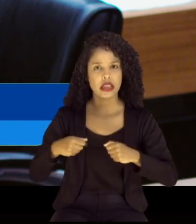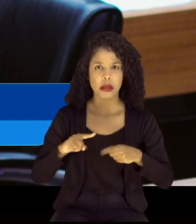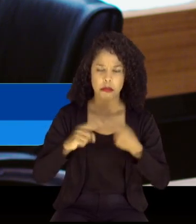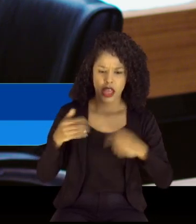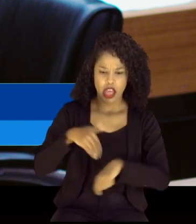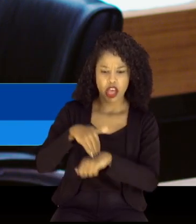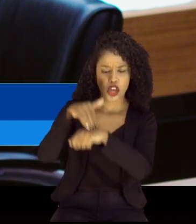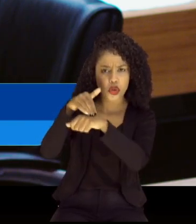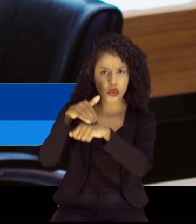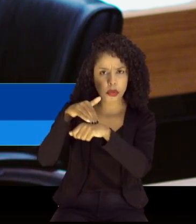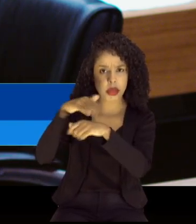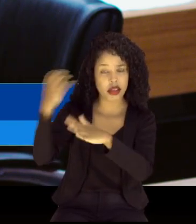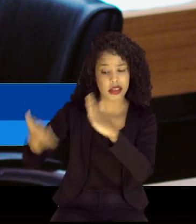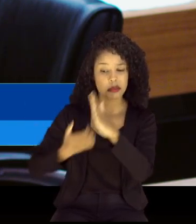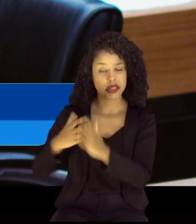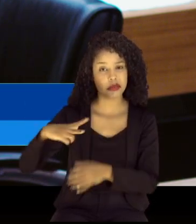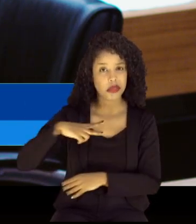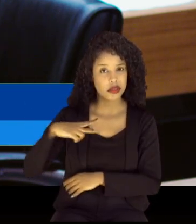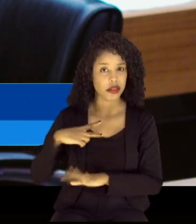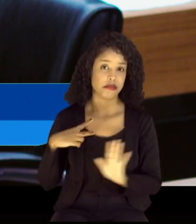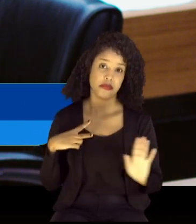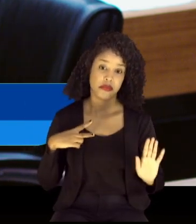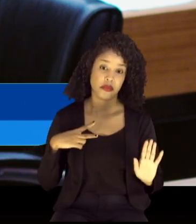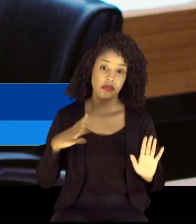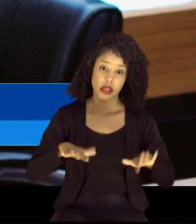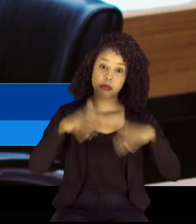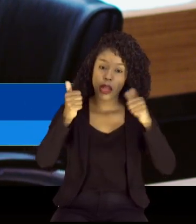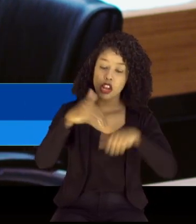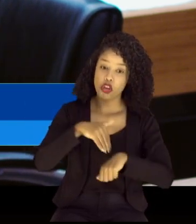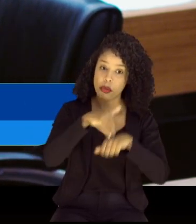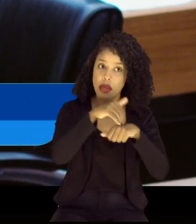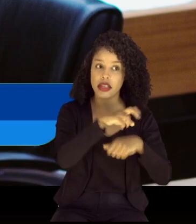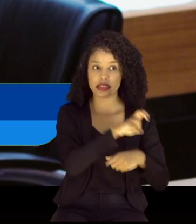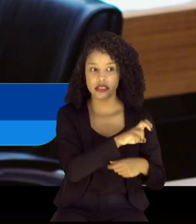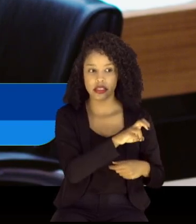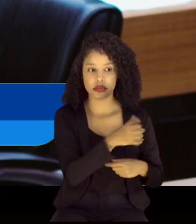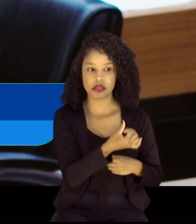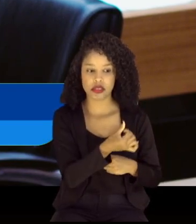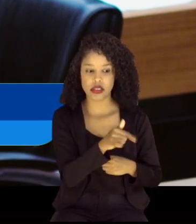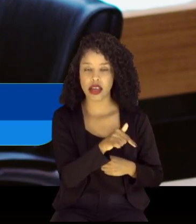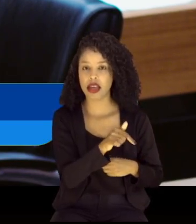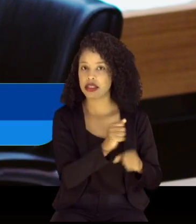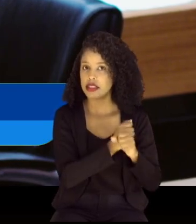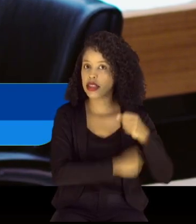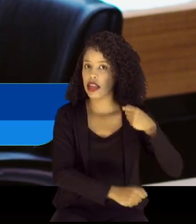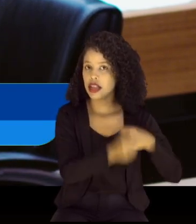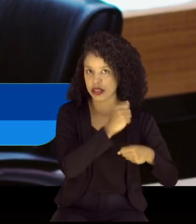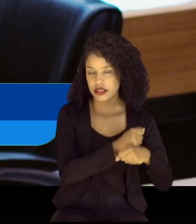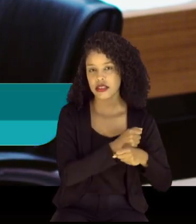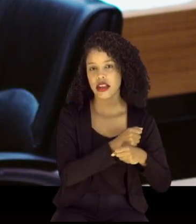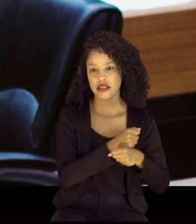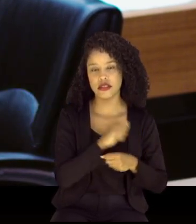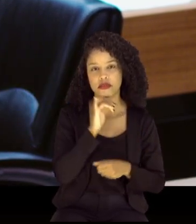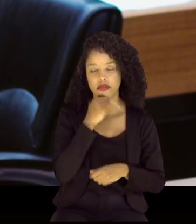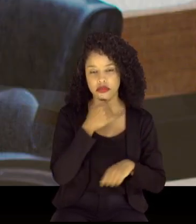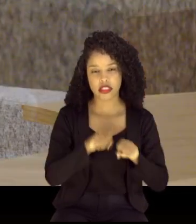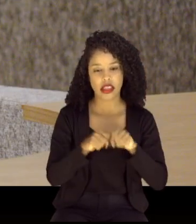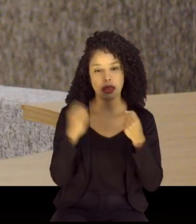é melhor culpar a corrupção que aconteceu há 5, 7 anos atrás, que quebrou a Petrobras, infelizmente quebrou o Brasil. Obrigado, Feitosa.